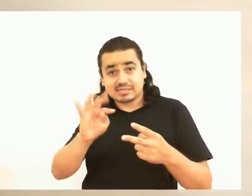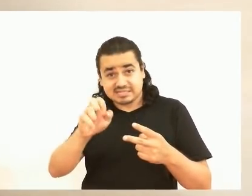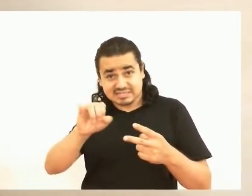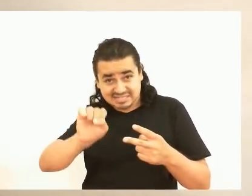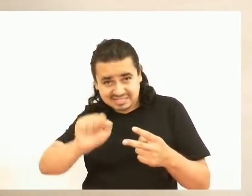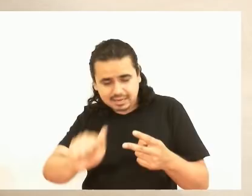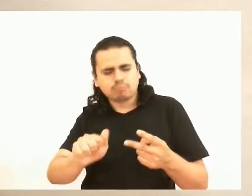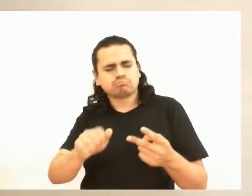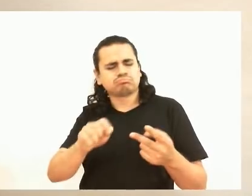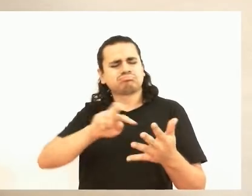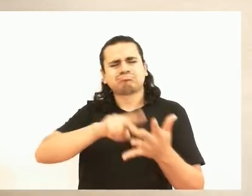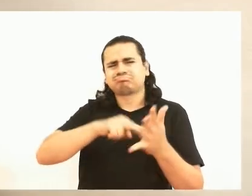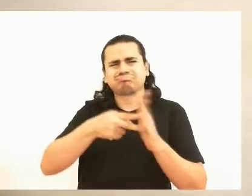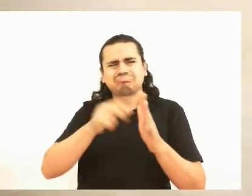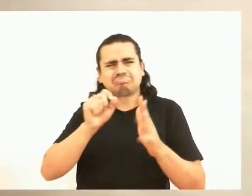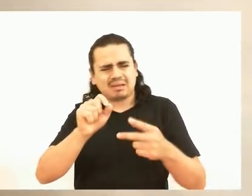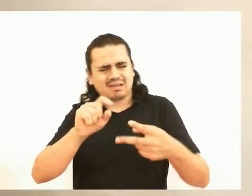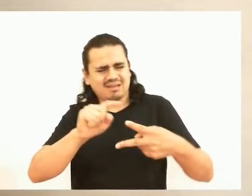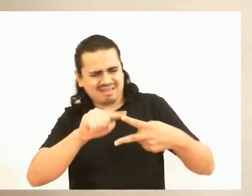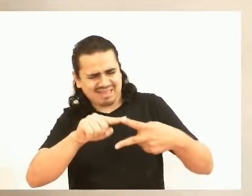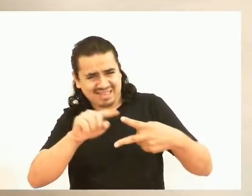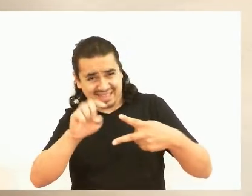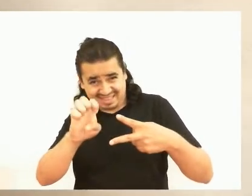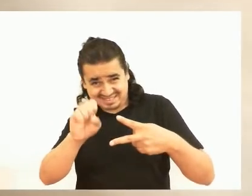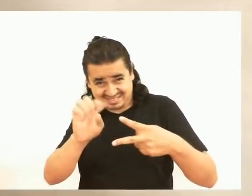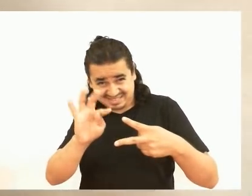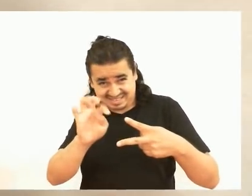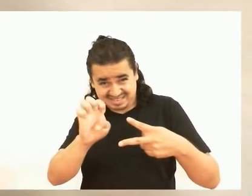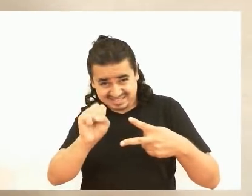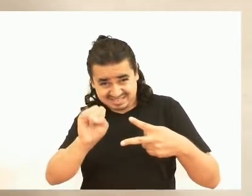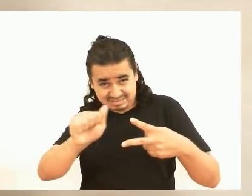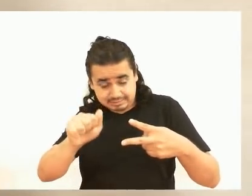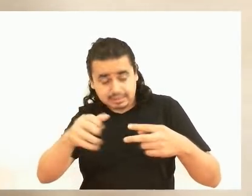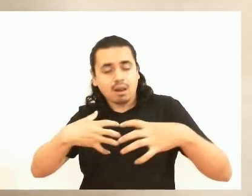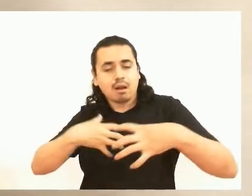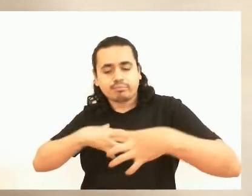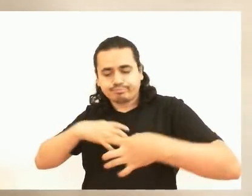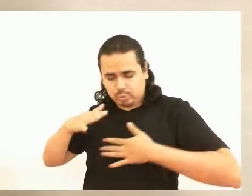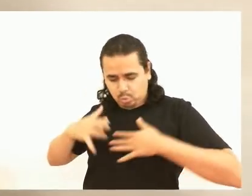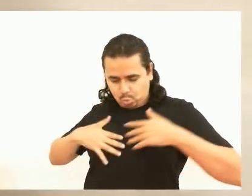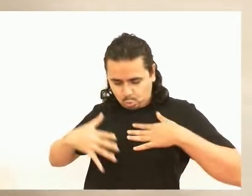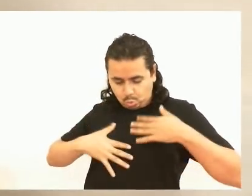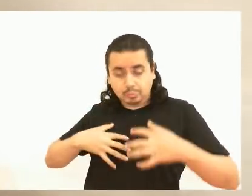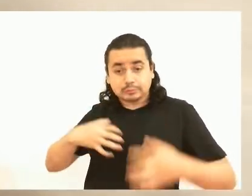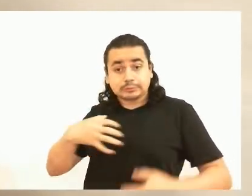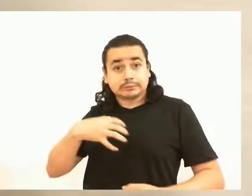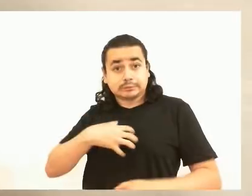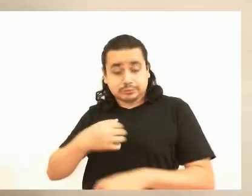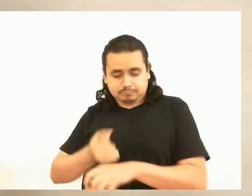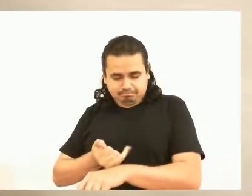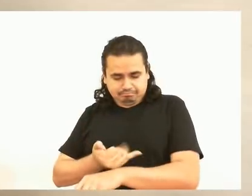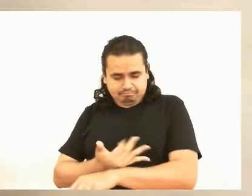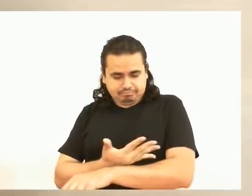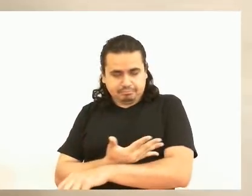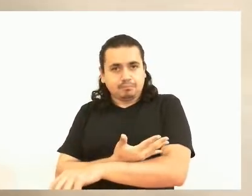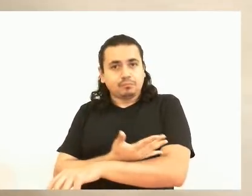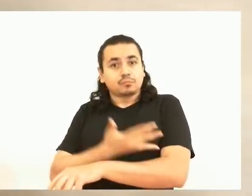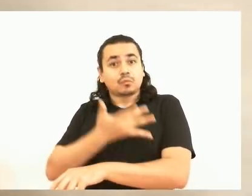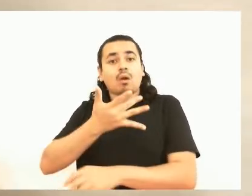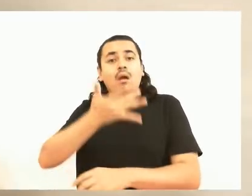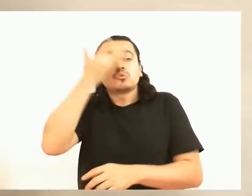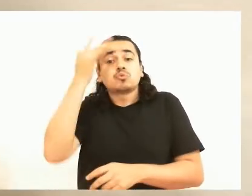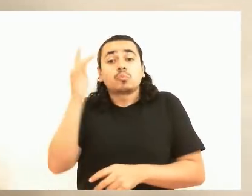histerese ela é essa esse corpo sensorial né que ele fala o quanto que o educando nem deve estar